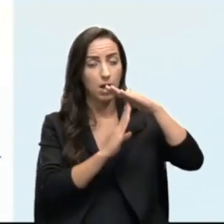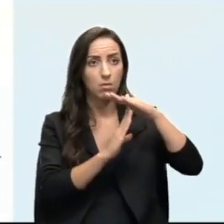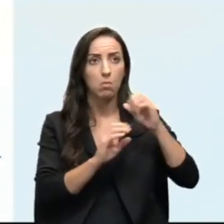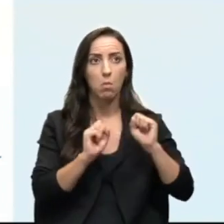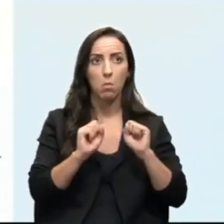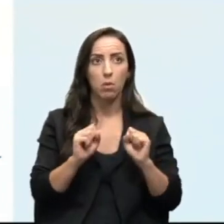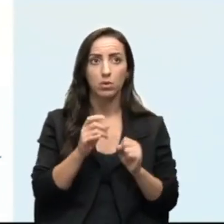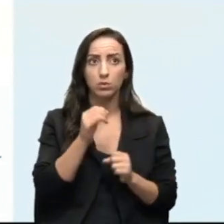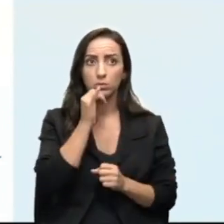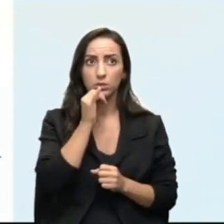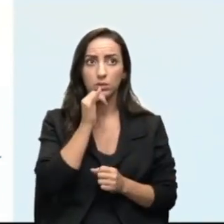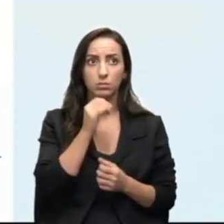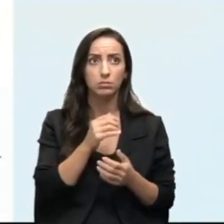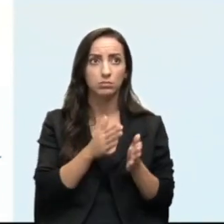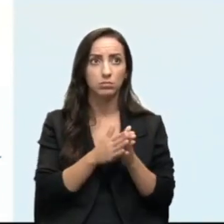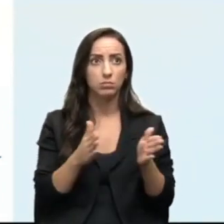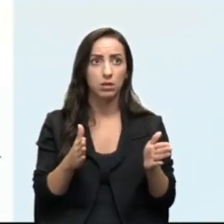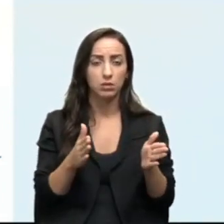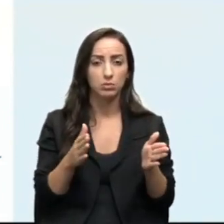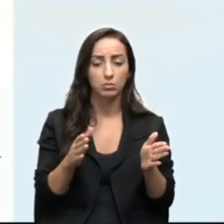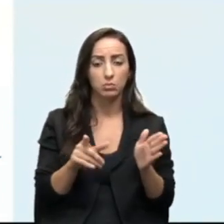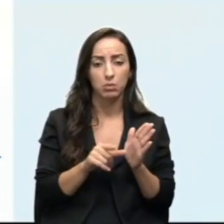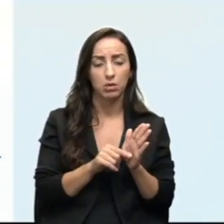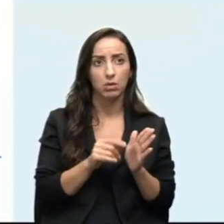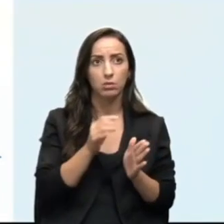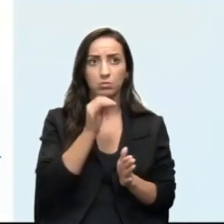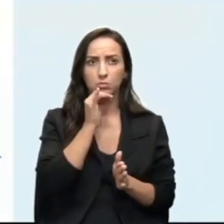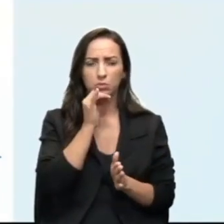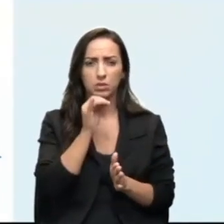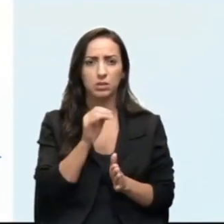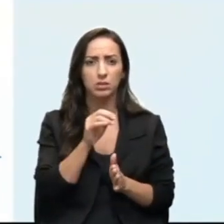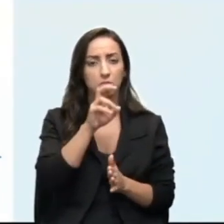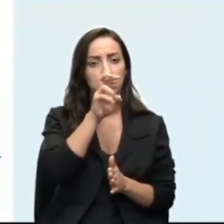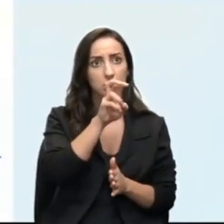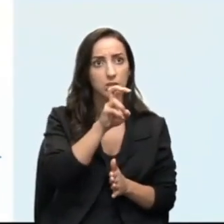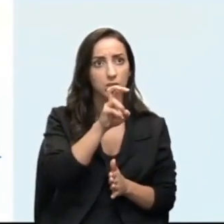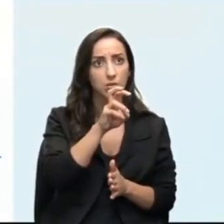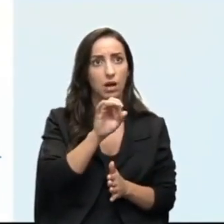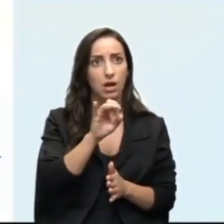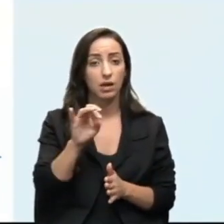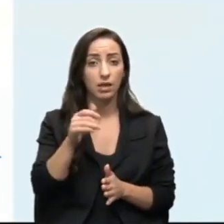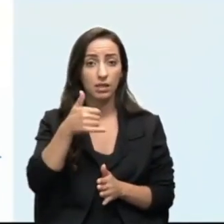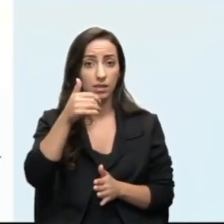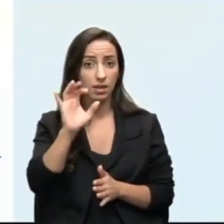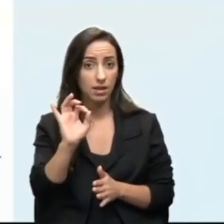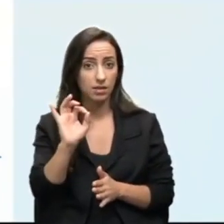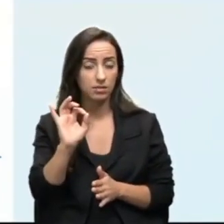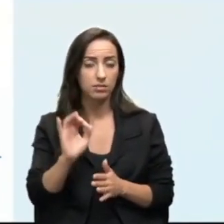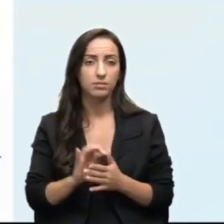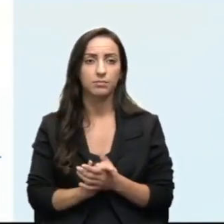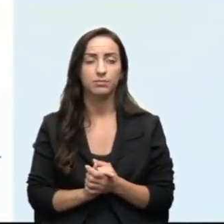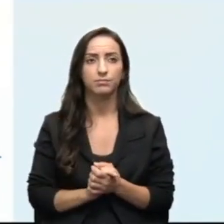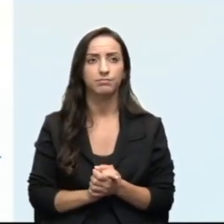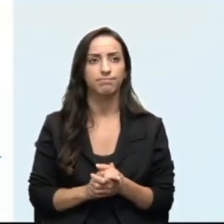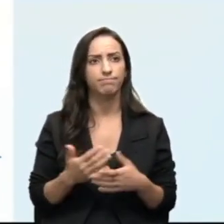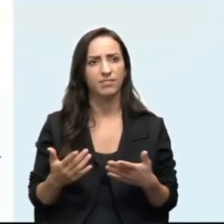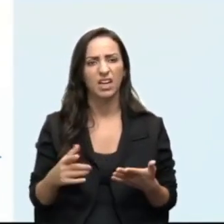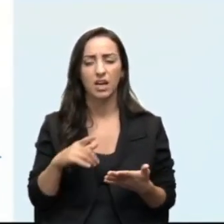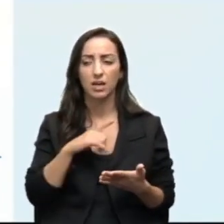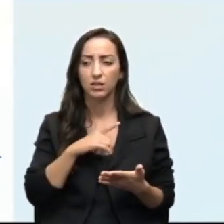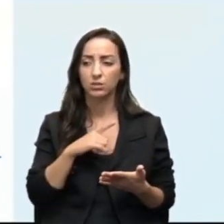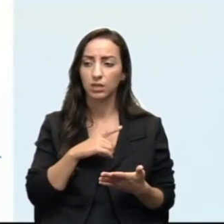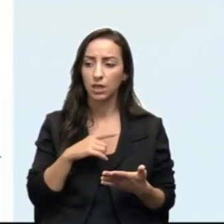trabalhar com espaçamentos menores. Dando um exemplo, Fi de 5 a cada 10. Eu tenho